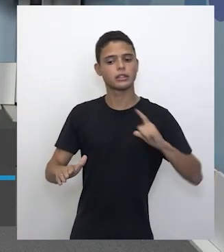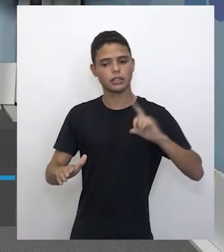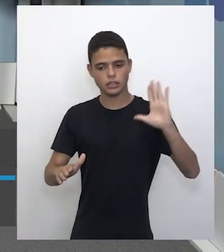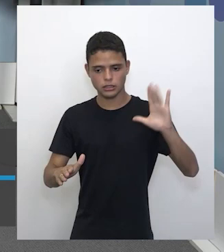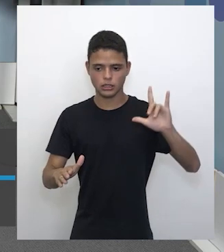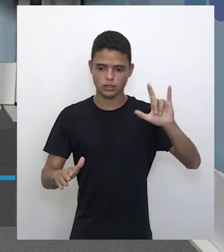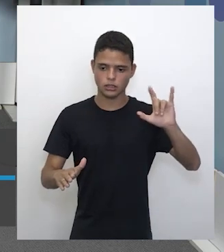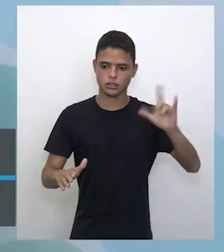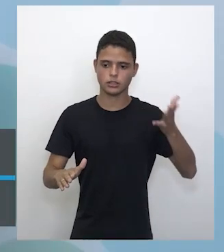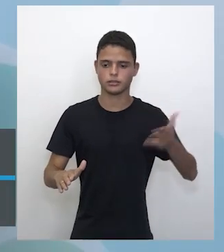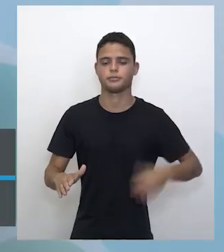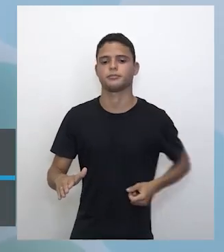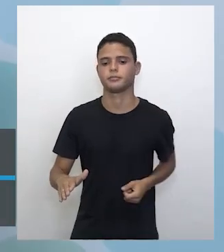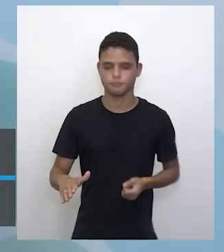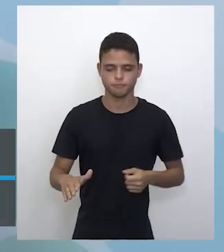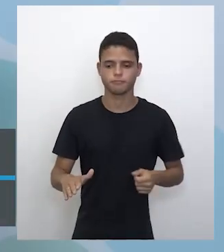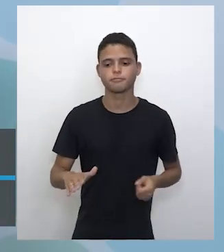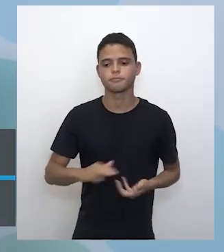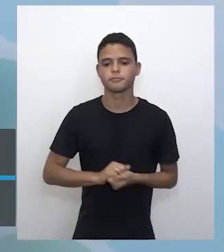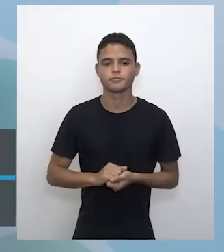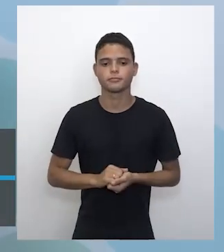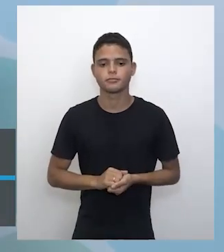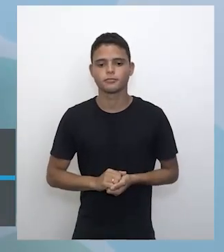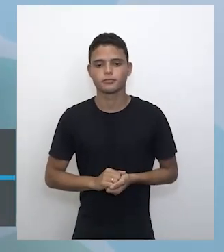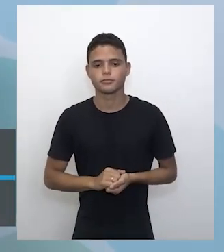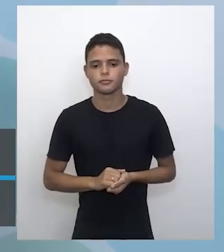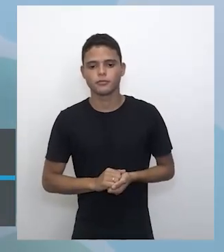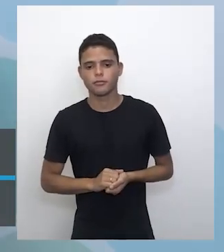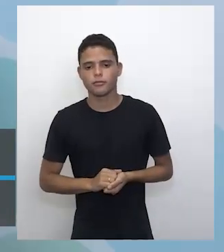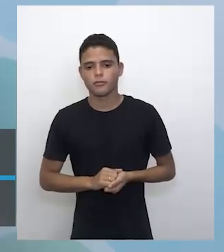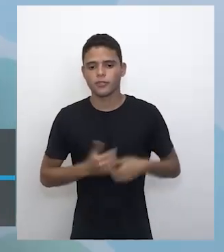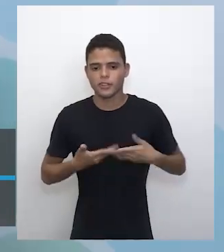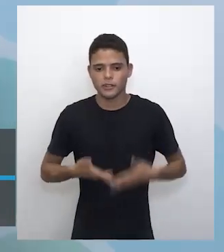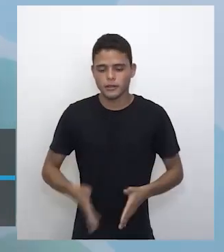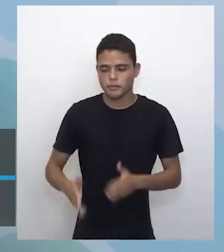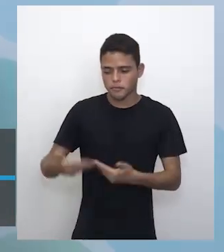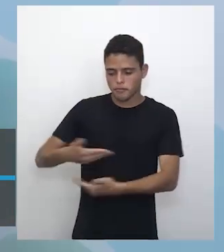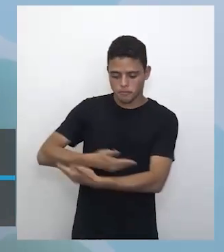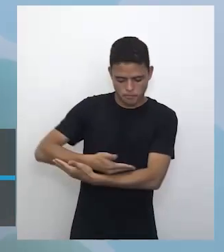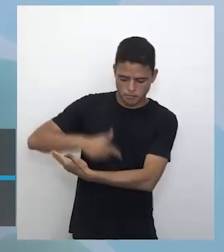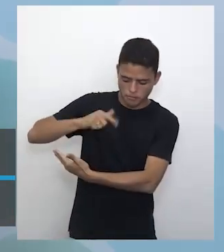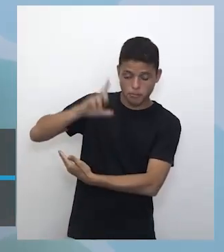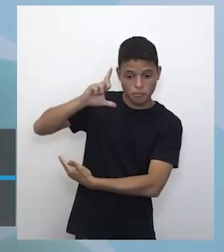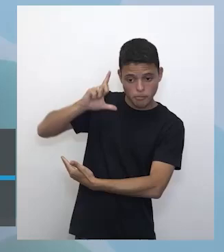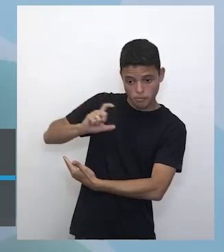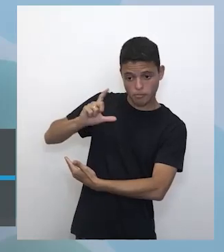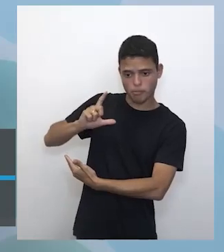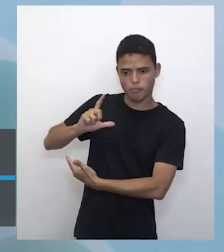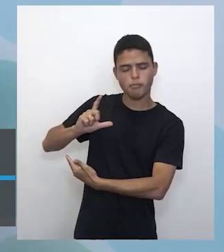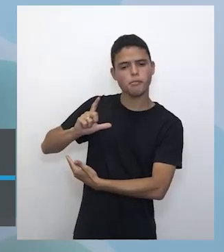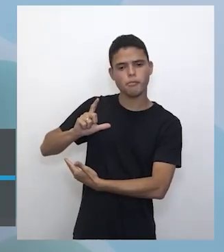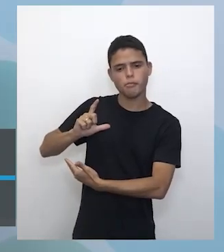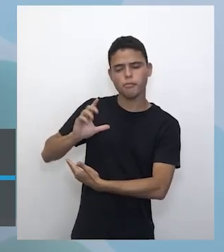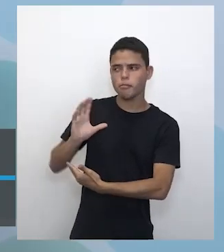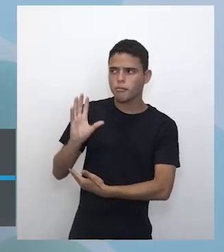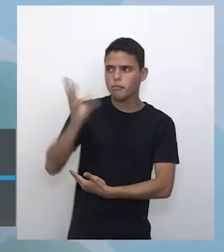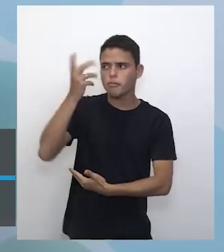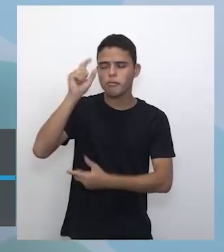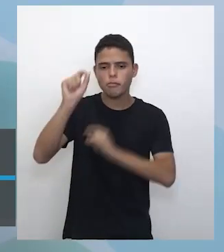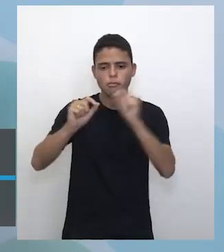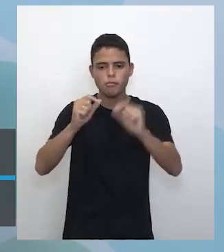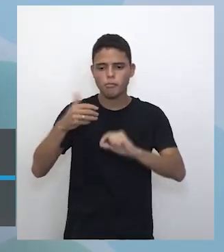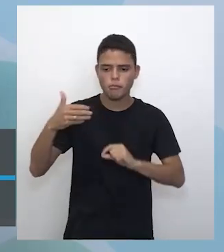com perfil no Instagram, aí nasce, primeira foto, já está lá publicada. quais as consequências disso para a